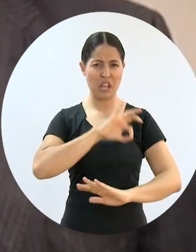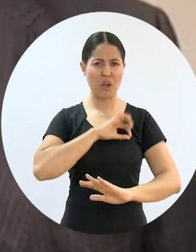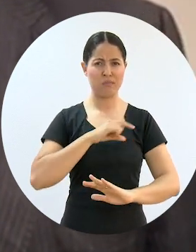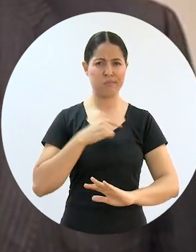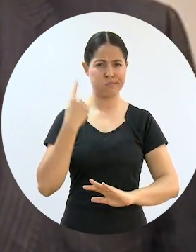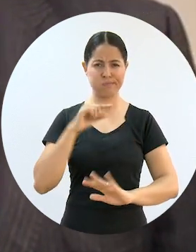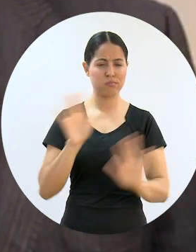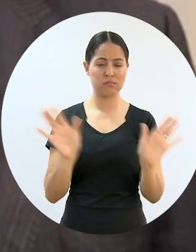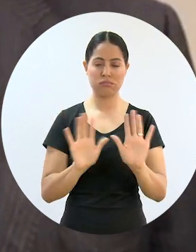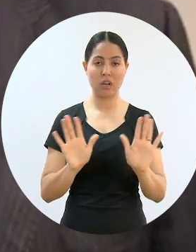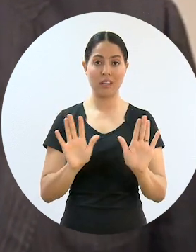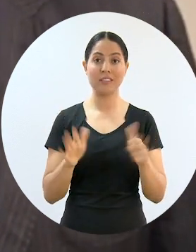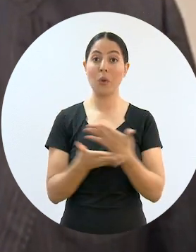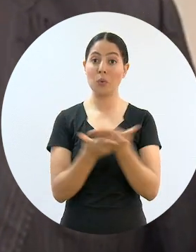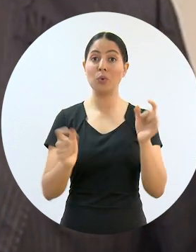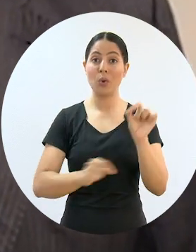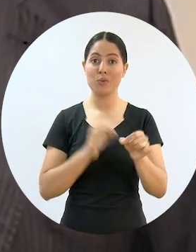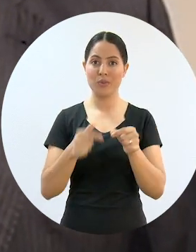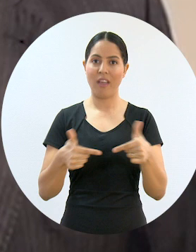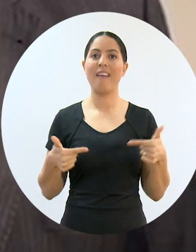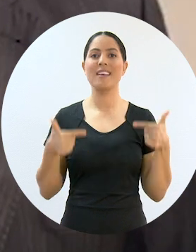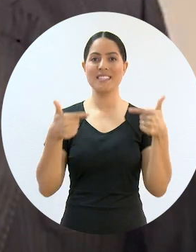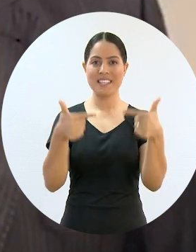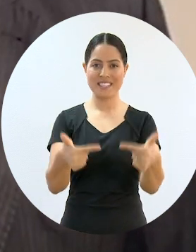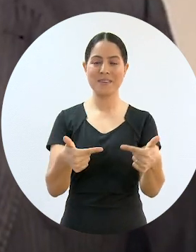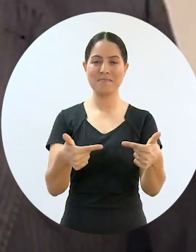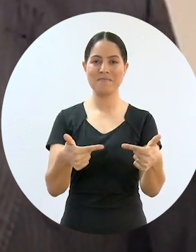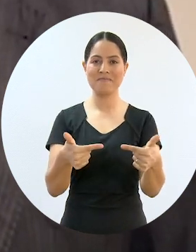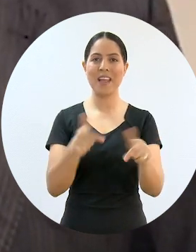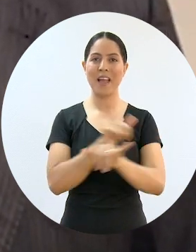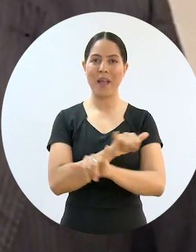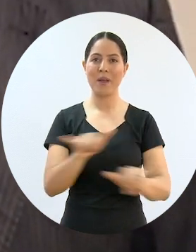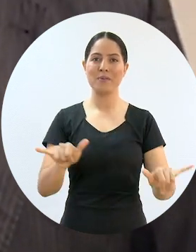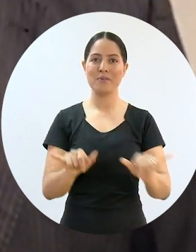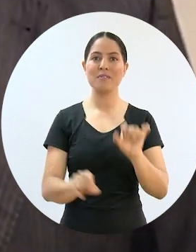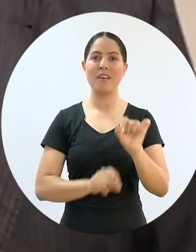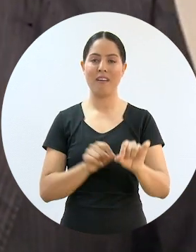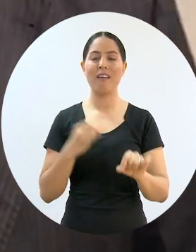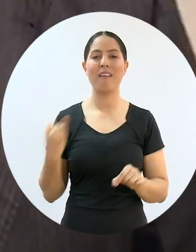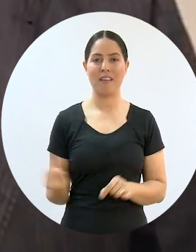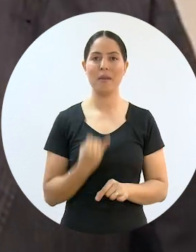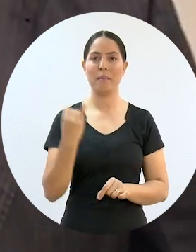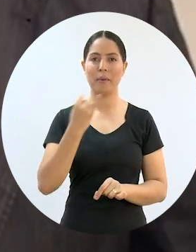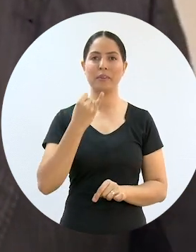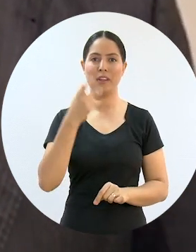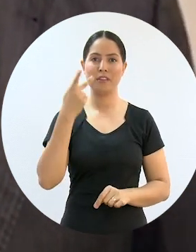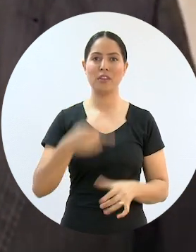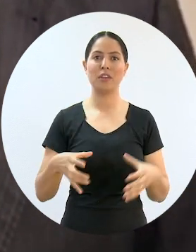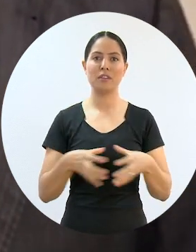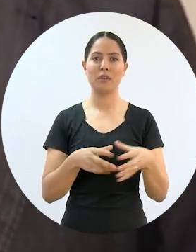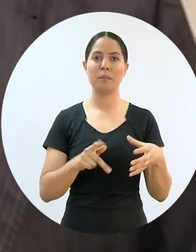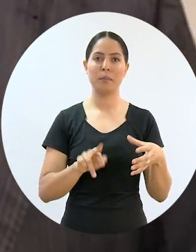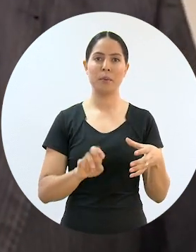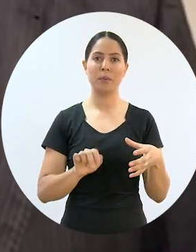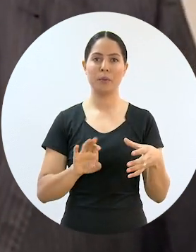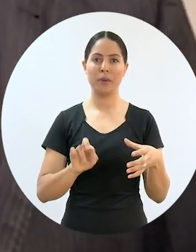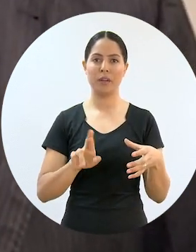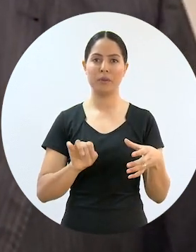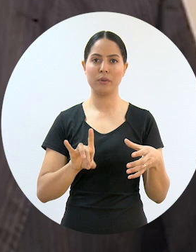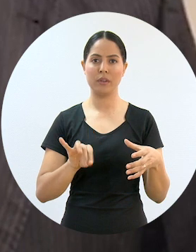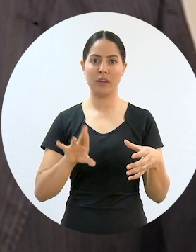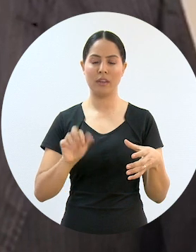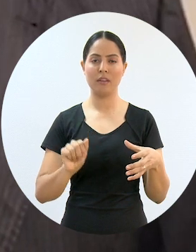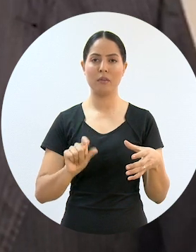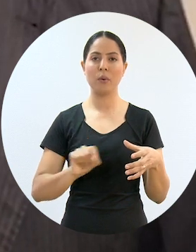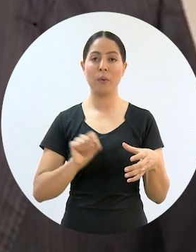criminalização dos honorários do advogado. Então estamos aí de forma embrionária, tendo a honra de poder conduzir essa Procuradoria Nacional de Defesa